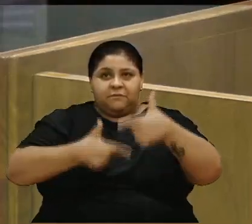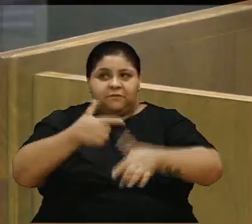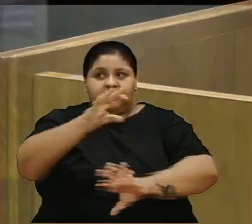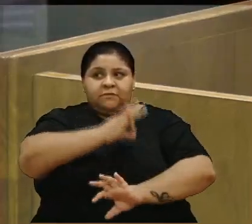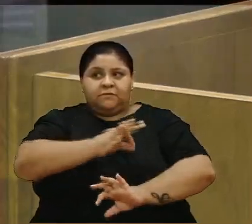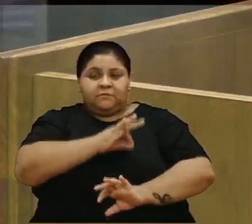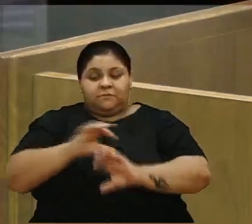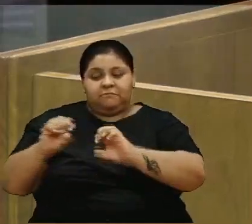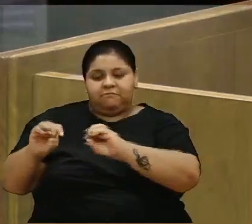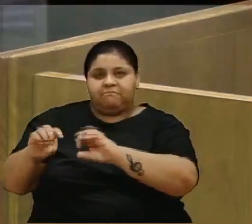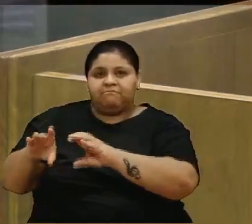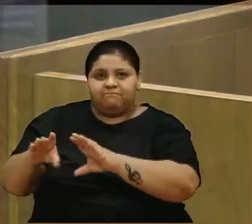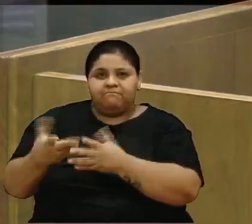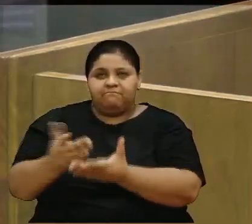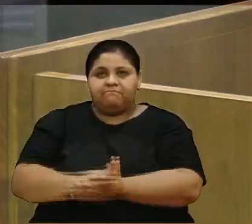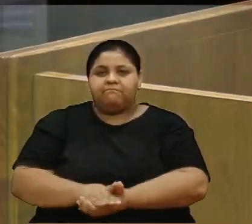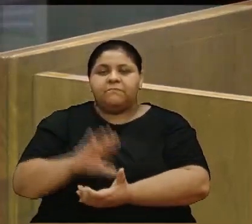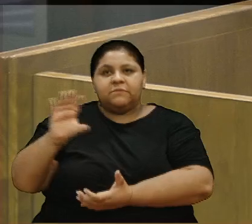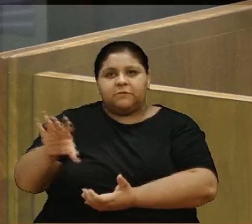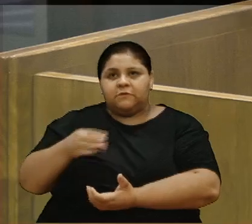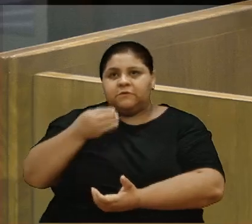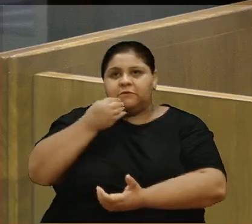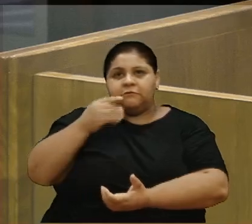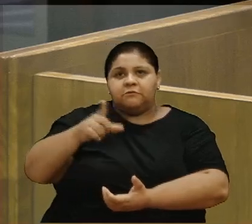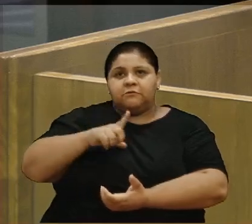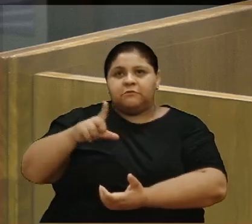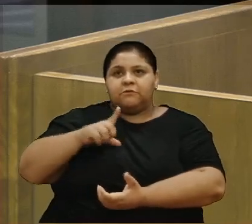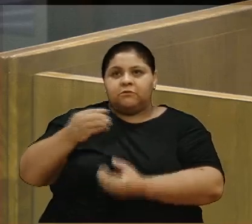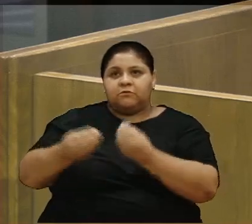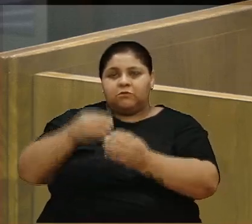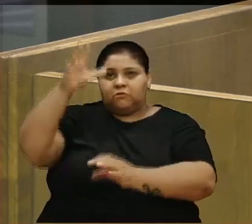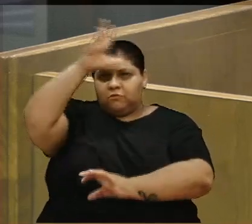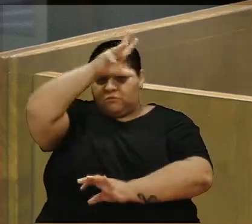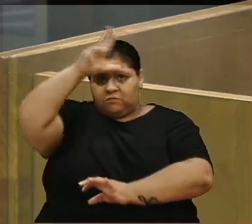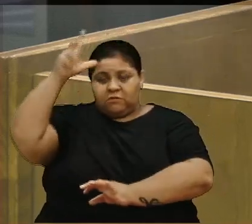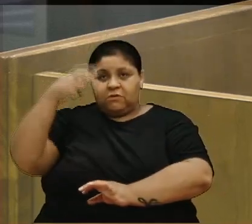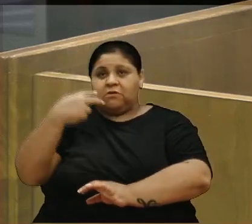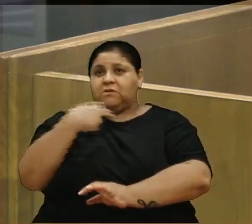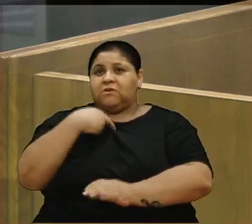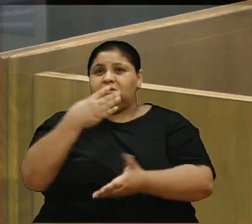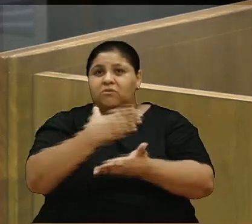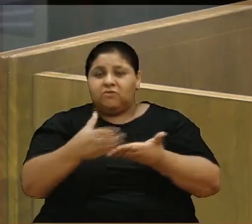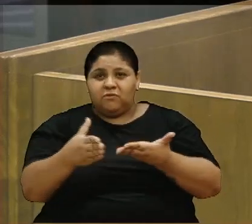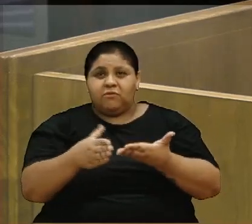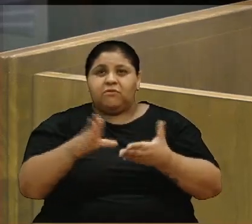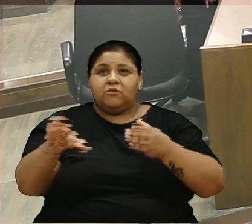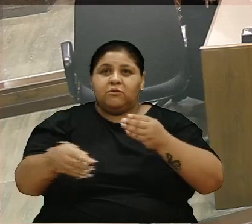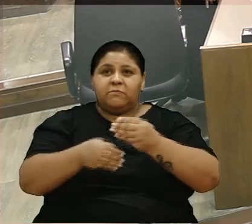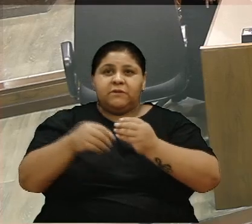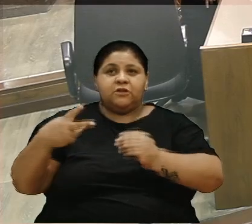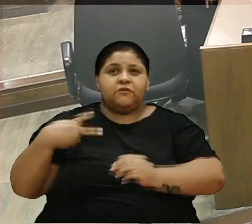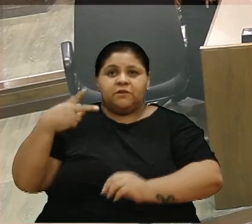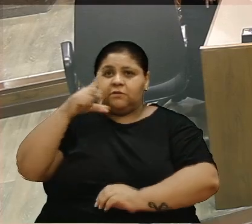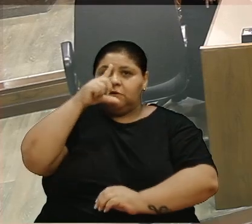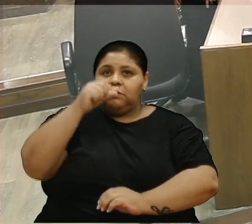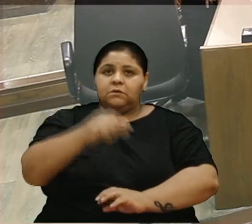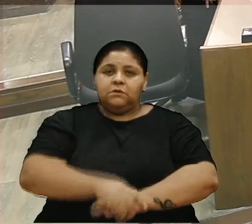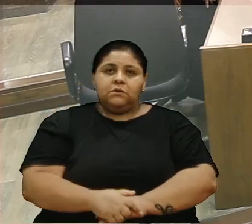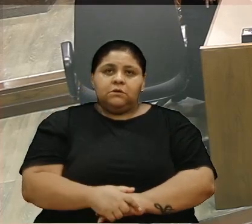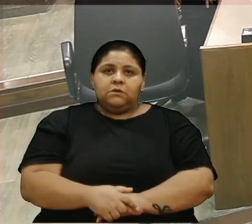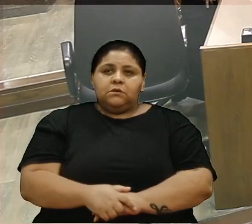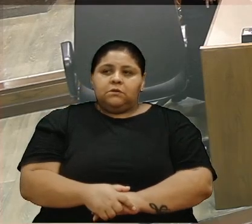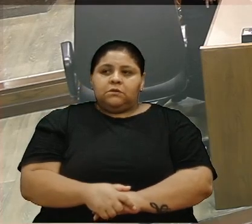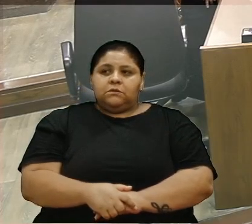na educação. Então, é uma oportunidade que nós temos enquanto município e nós não podemos perder. Senhor parte, vereador Fantinel.